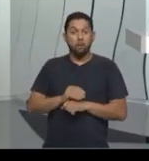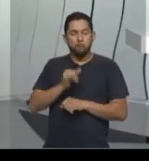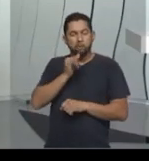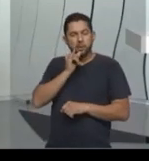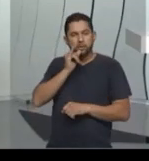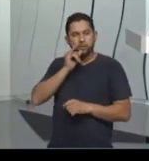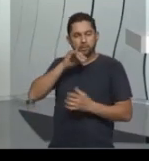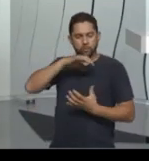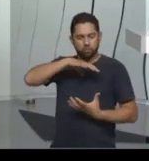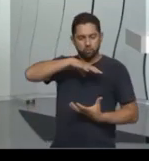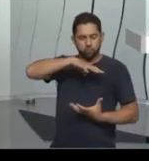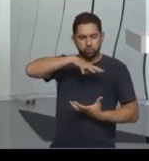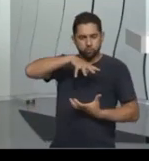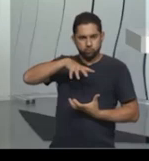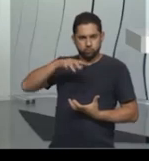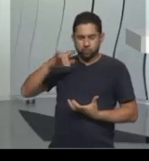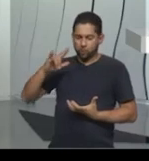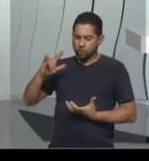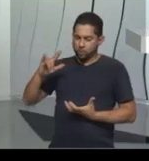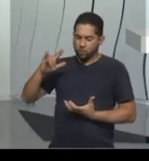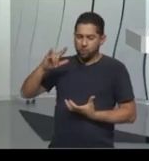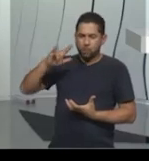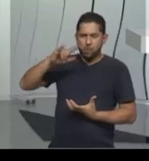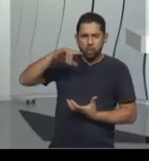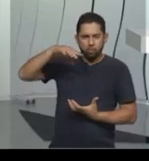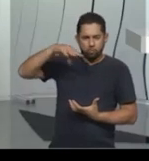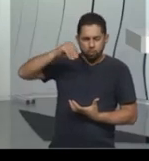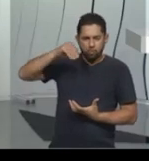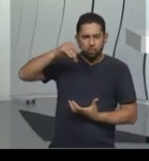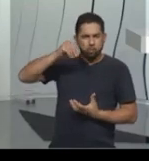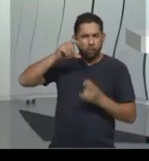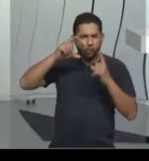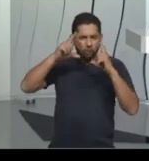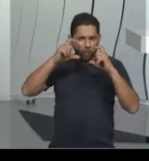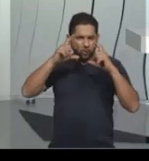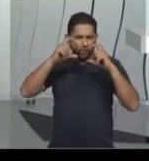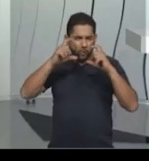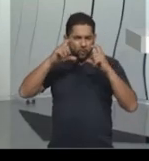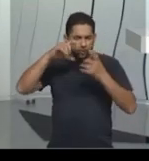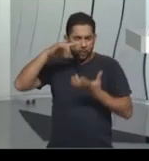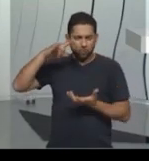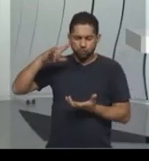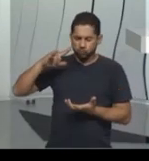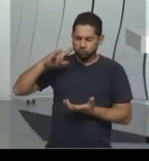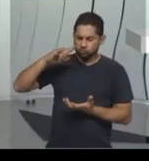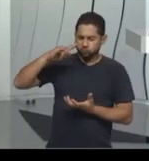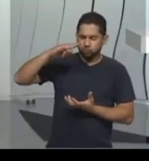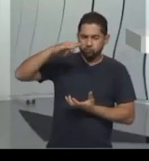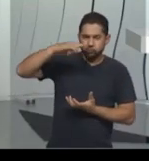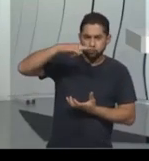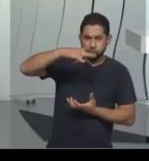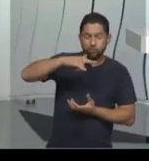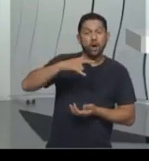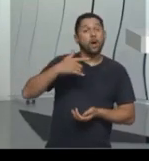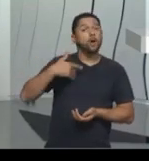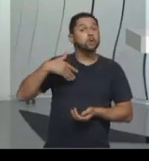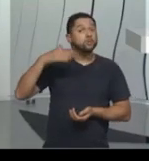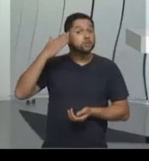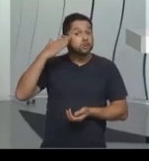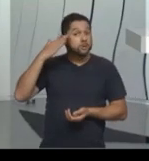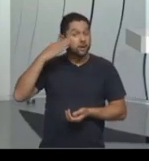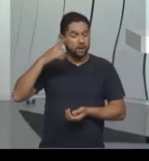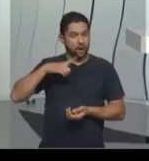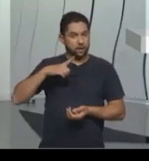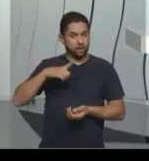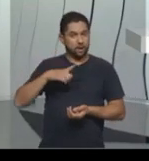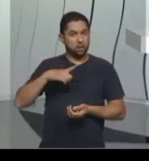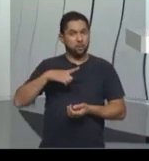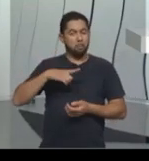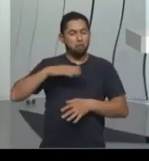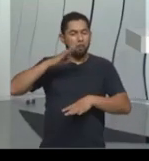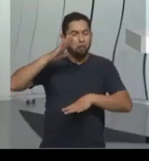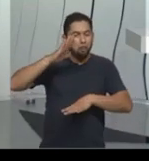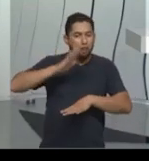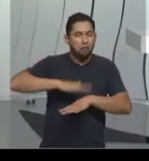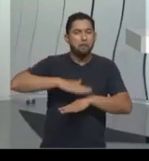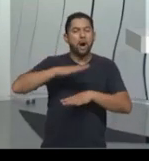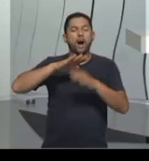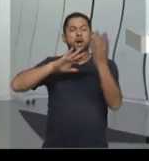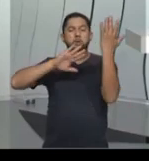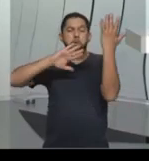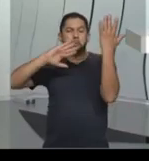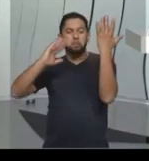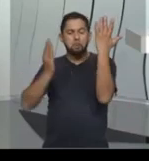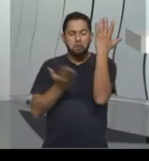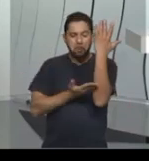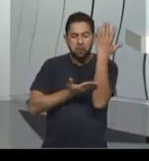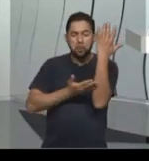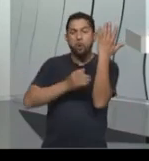retirar fotos de determinado lugar e vou descobrir se está tendo algum avanço do desmatamento, ou se o desmatamento houve uma